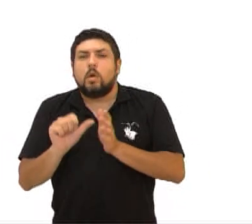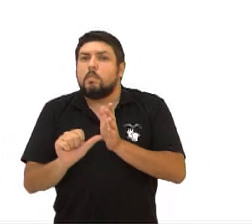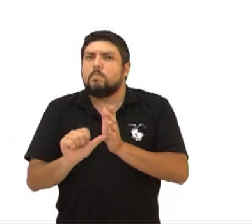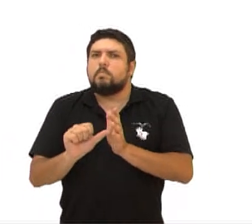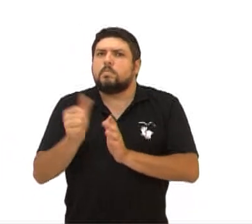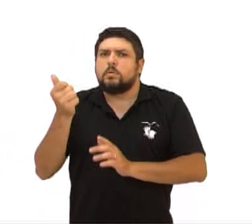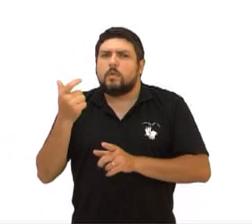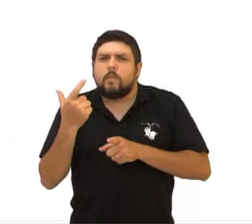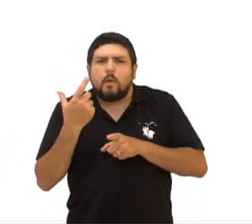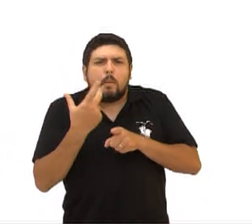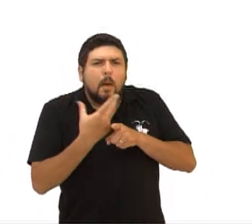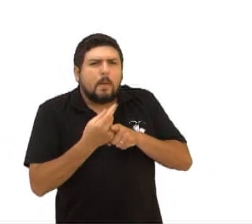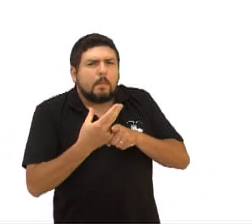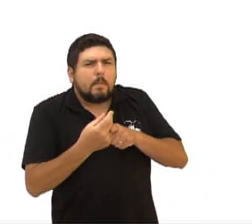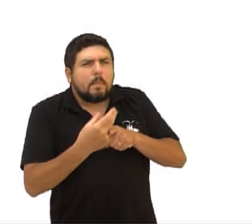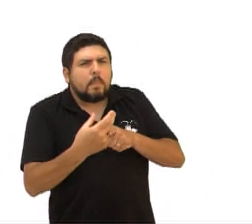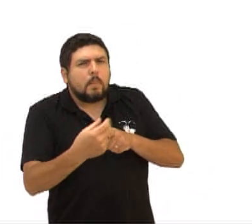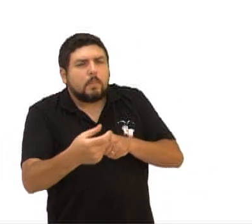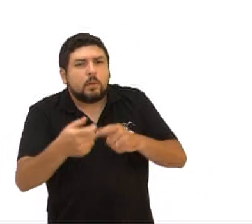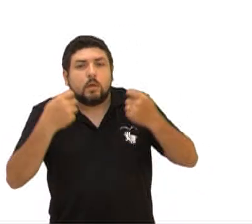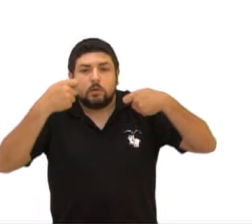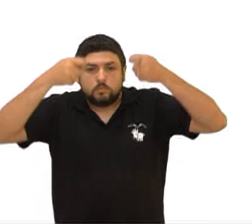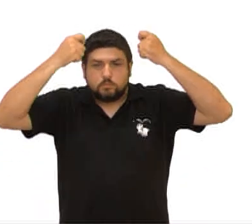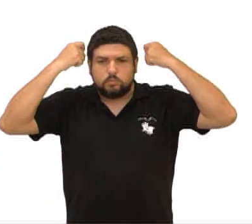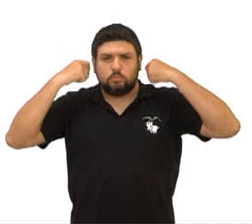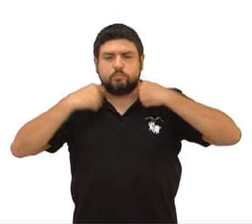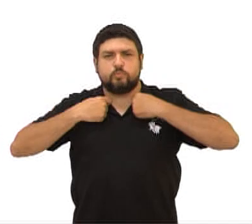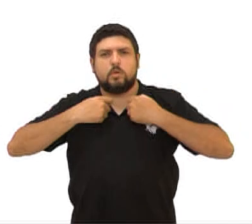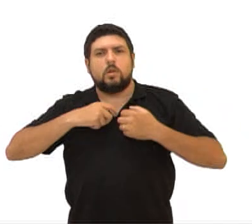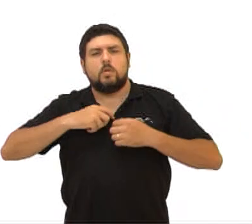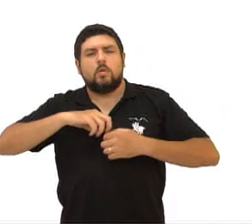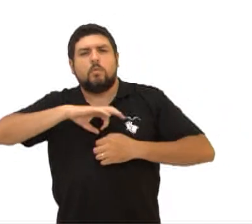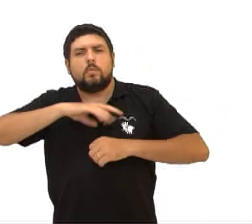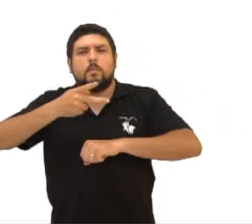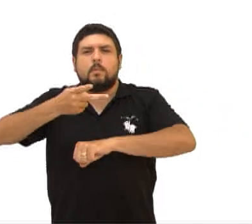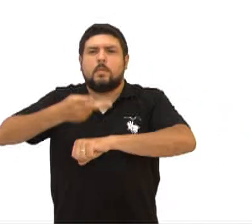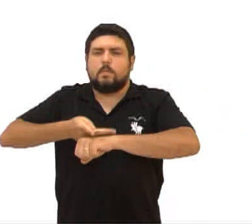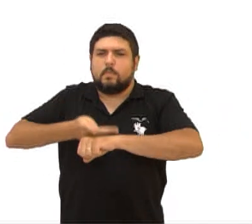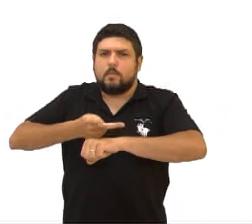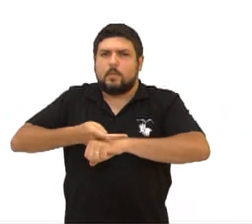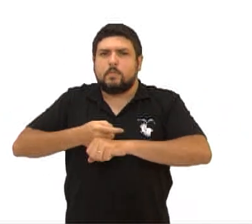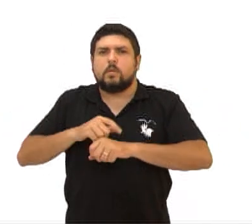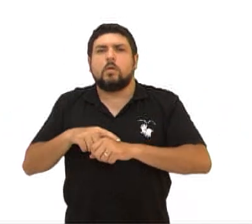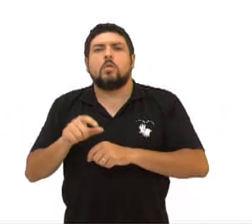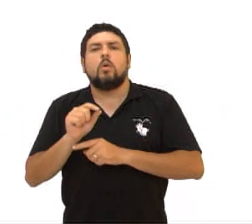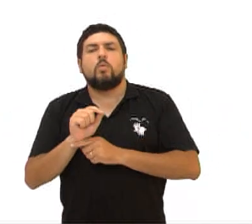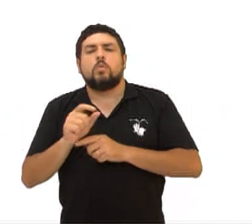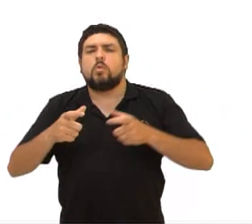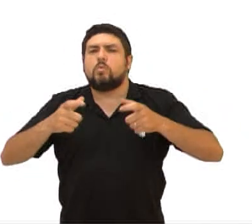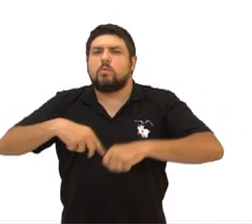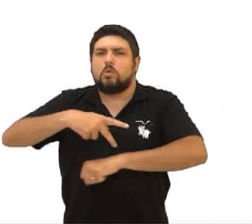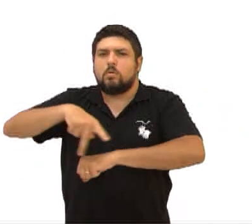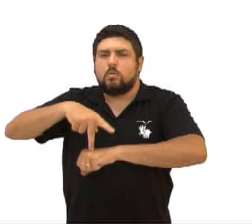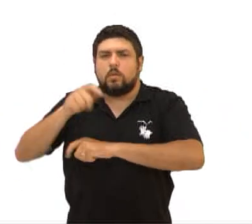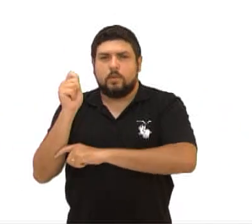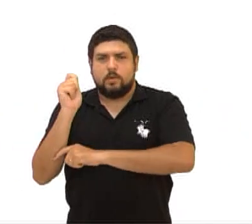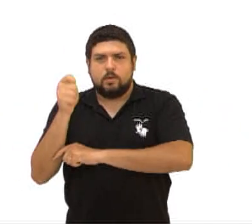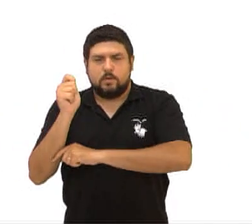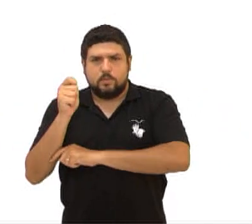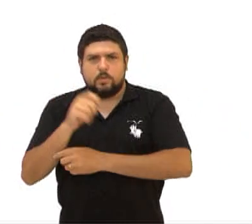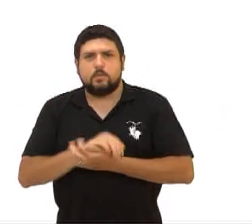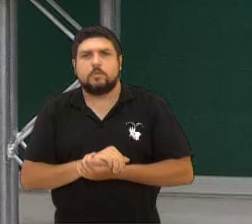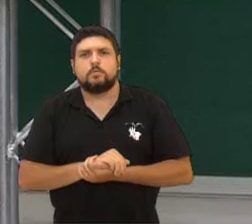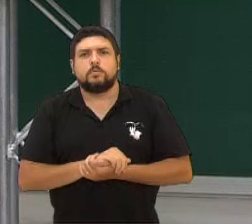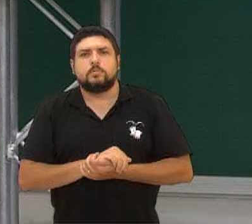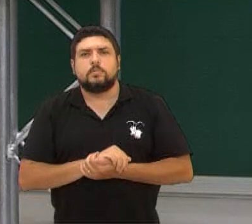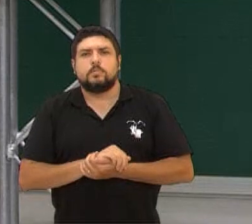seleção brasileira, que também foi uma medalha de prata no Campeonato Mundial de Seleções na Argentina. Então, essa